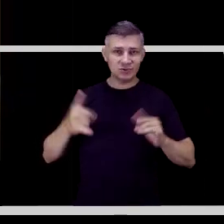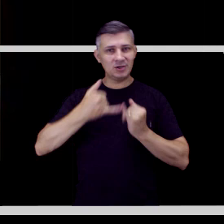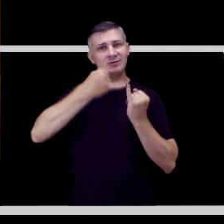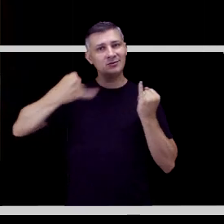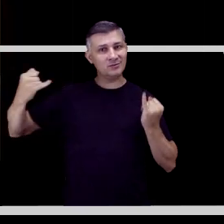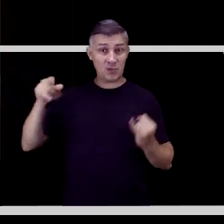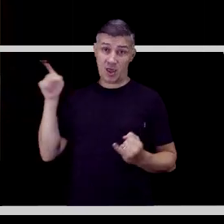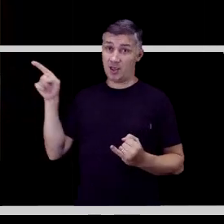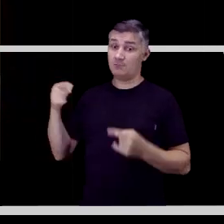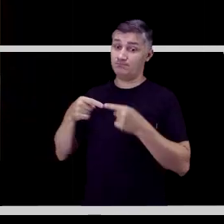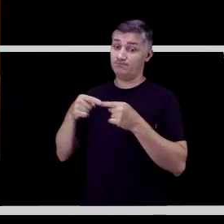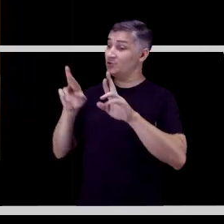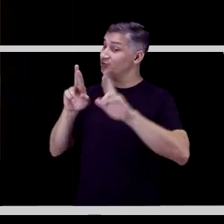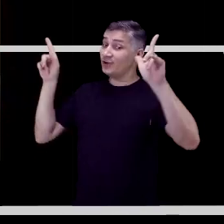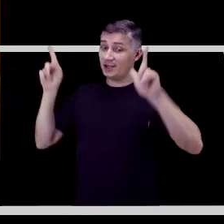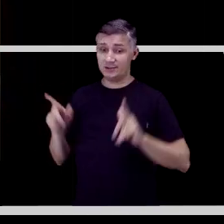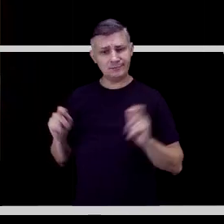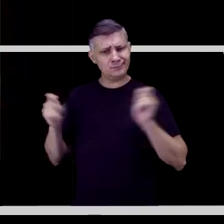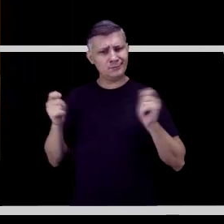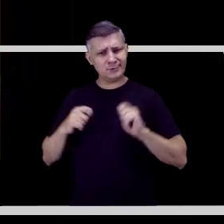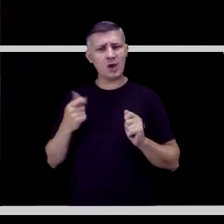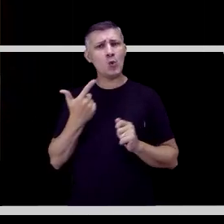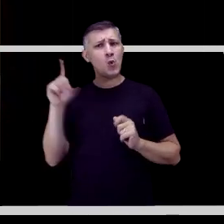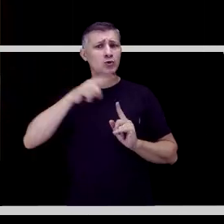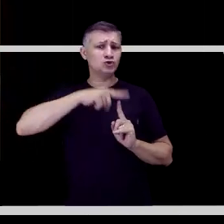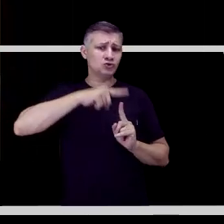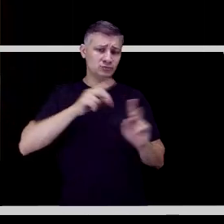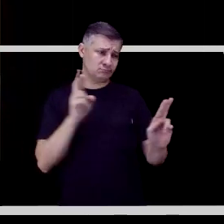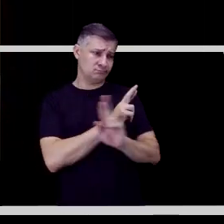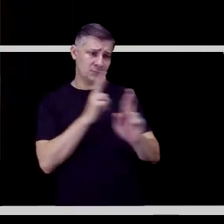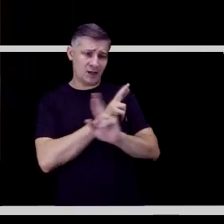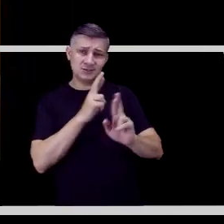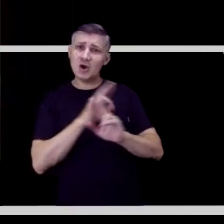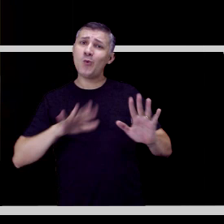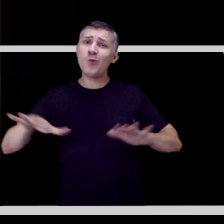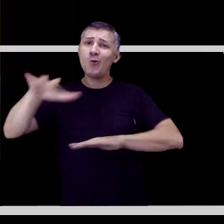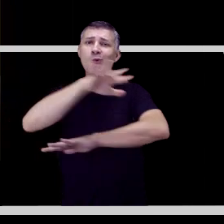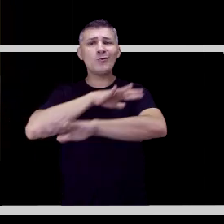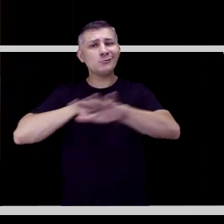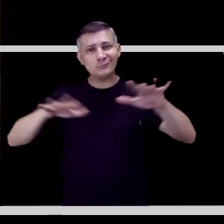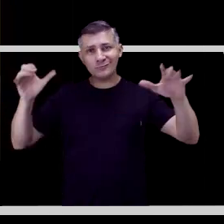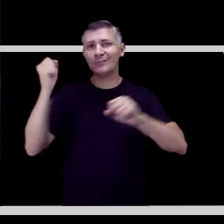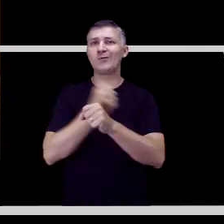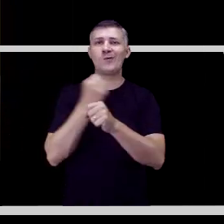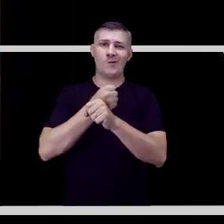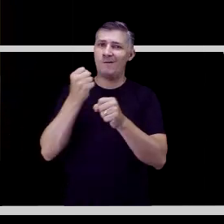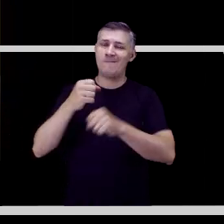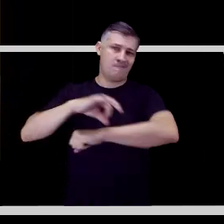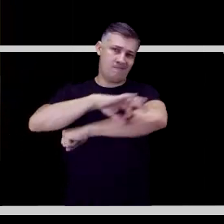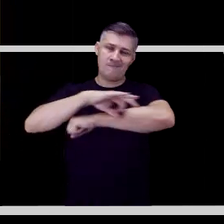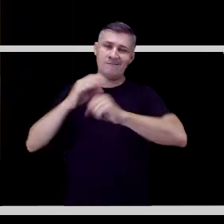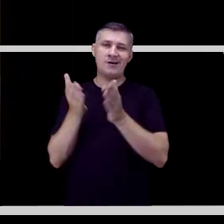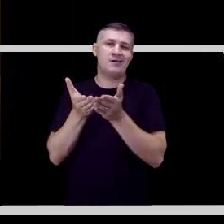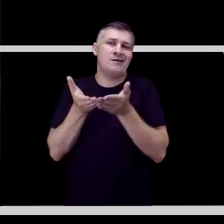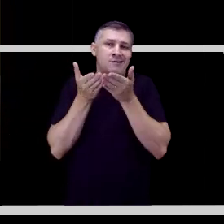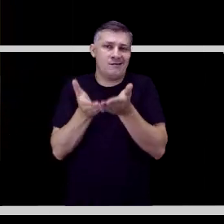o movimento das pessoas também. Então, uma experiência bem diferente das outras galerias que, na época, já existiam em Inhotim, né, e que,